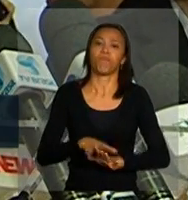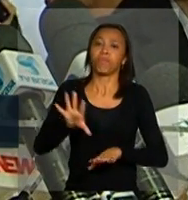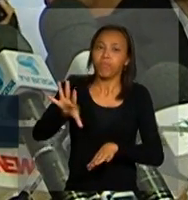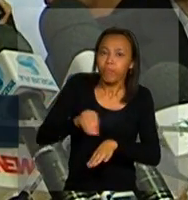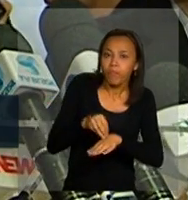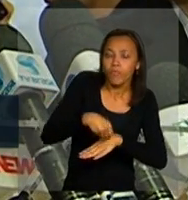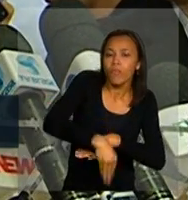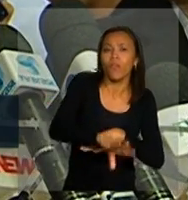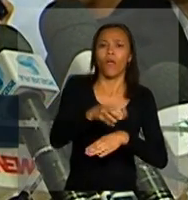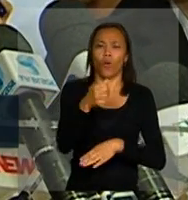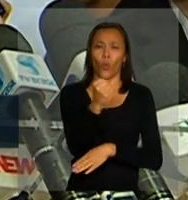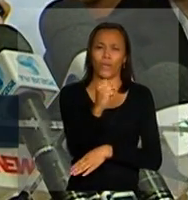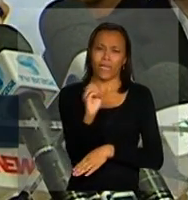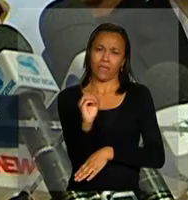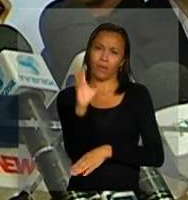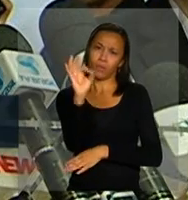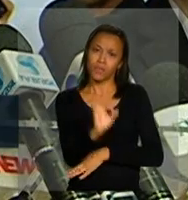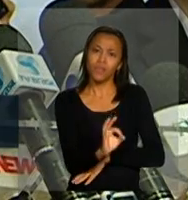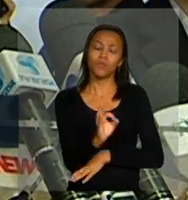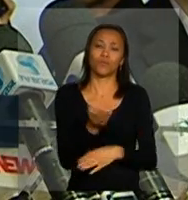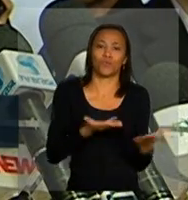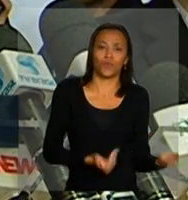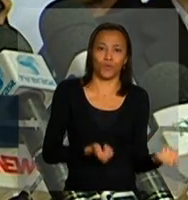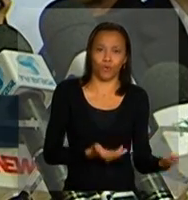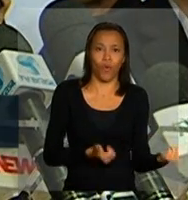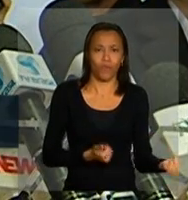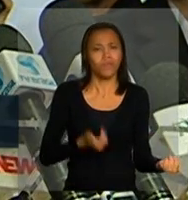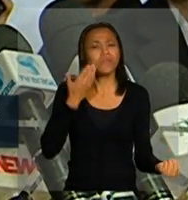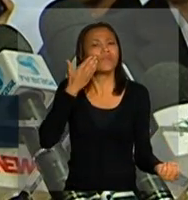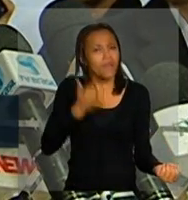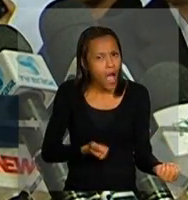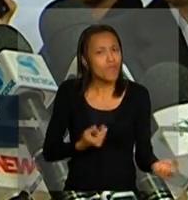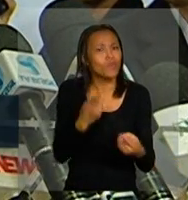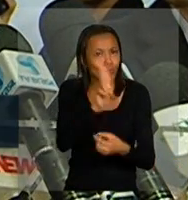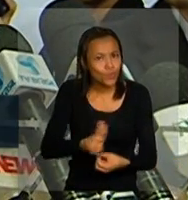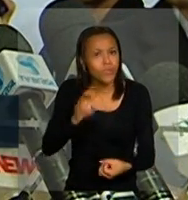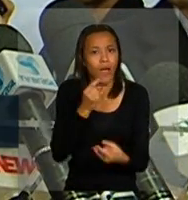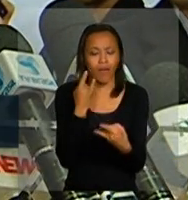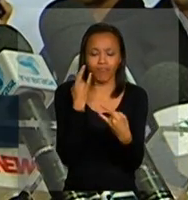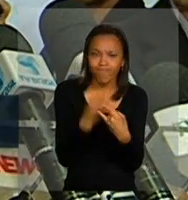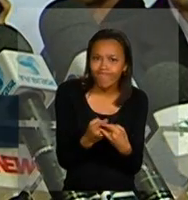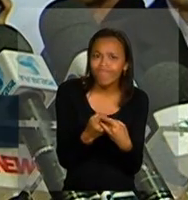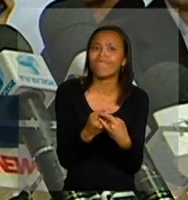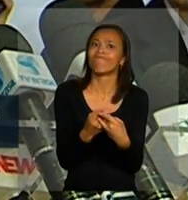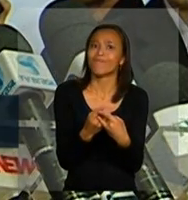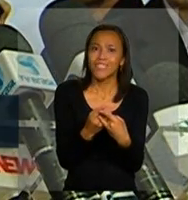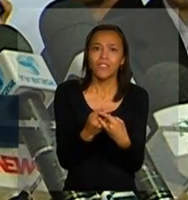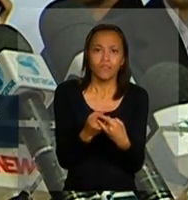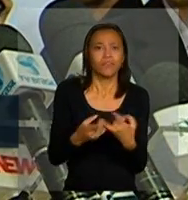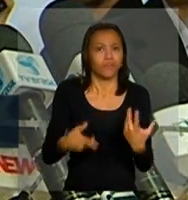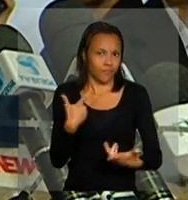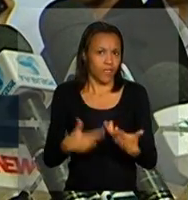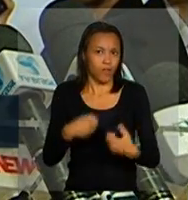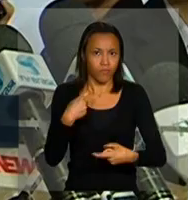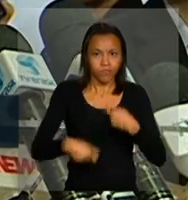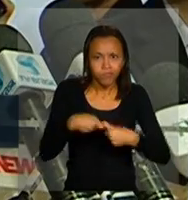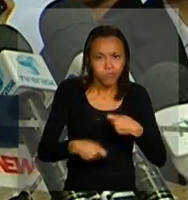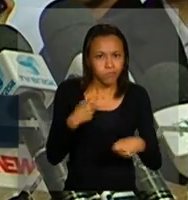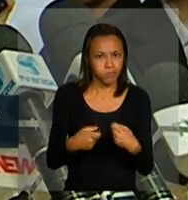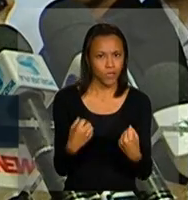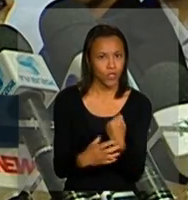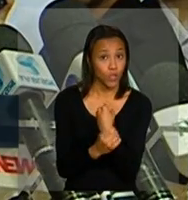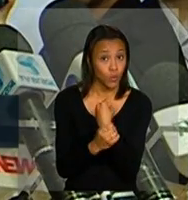de 80% dos jovens sabem que, por exemplo, usar preservativo é a melhor forma de ter sexo seguro e não ser infectado pelo